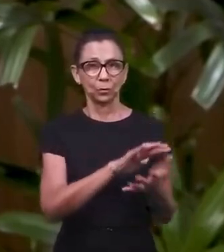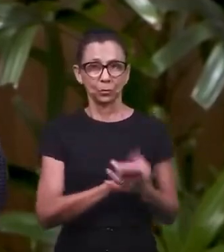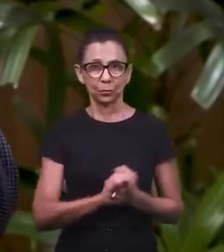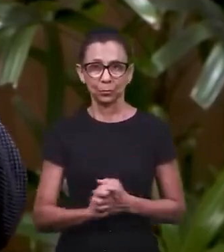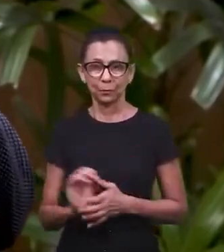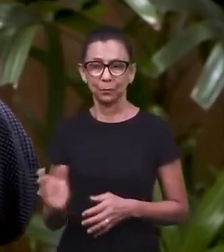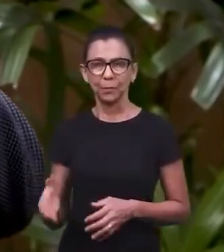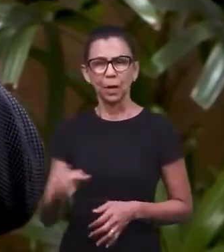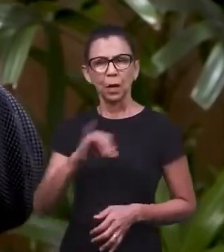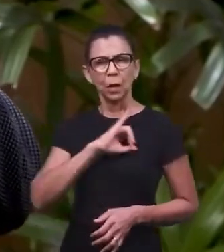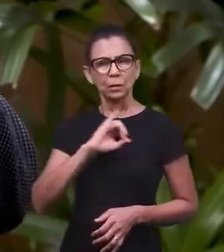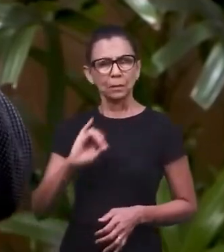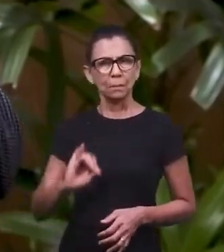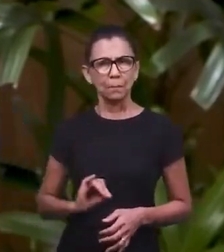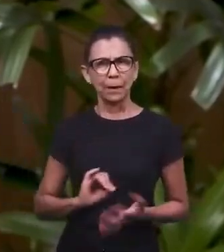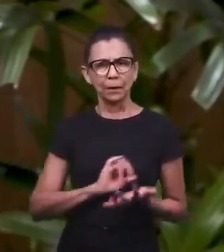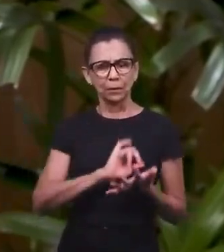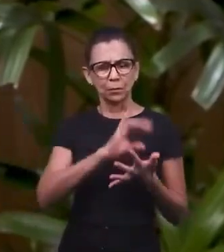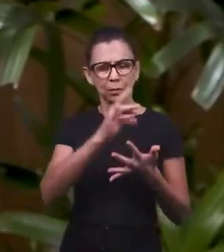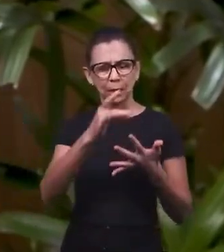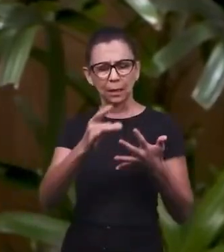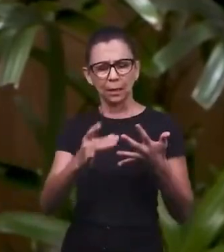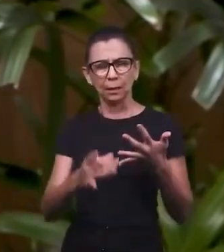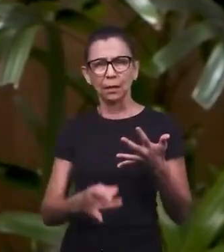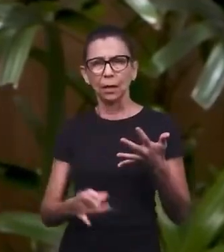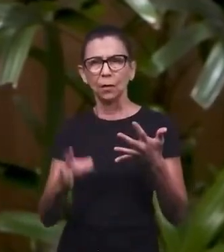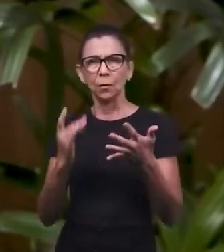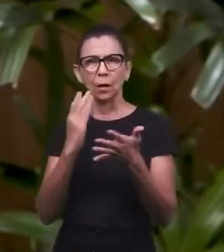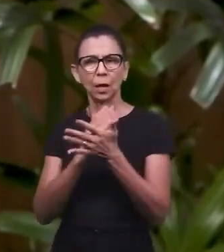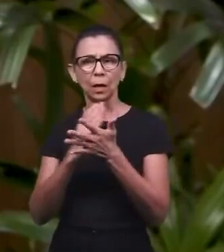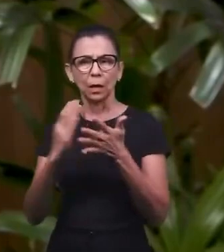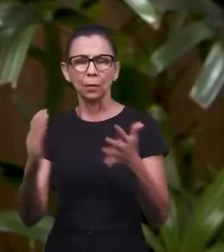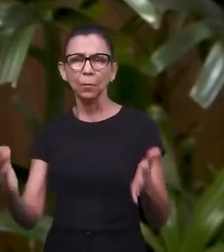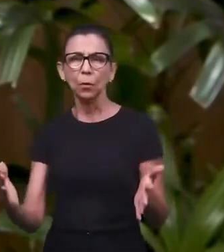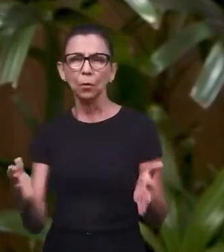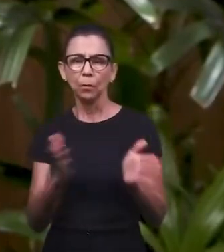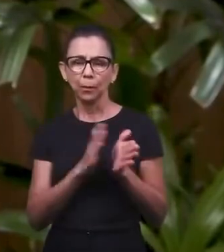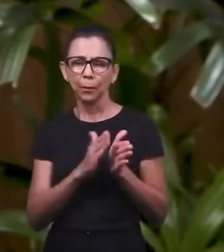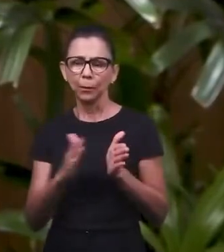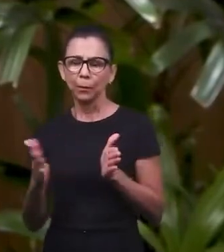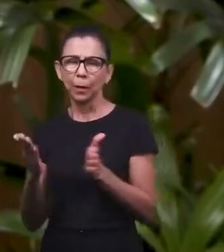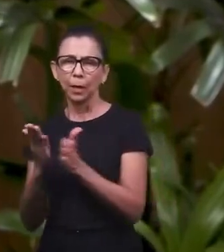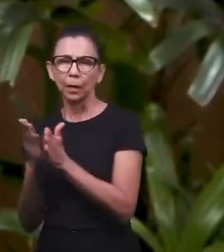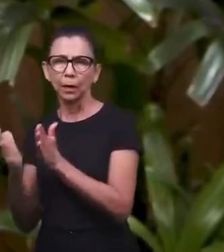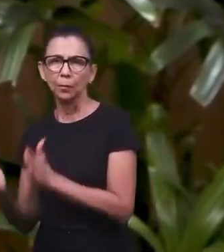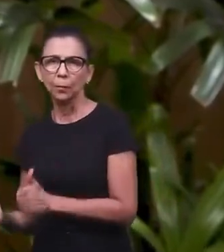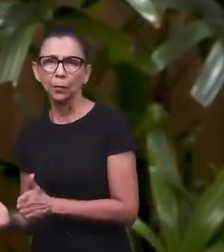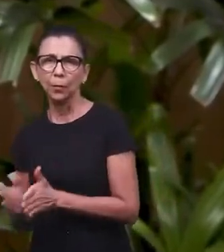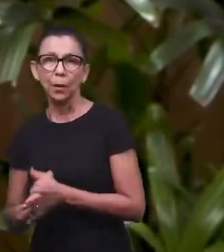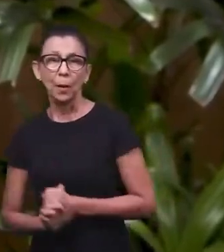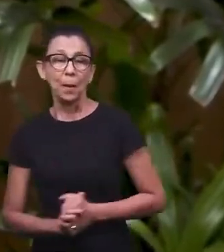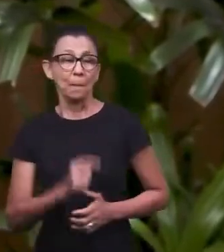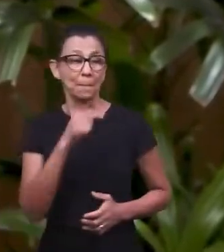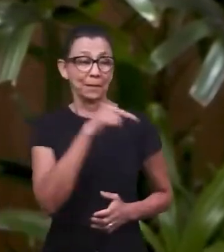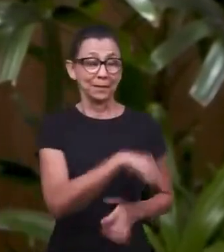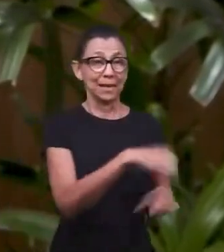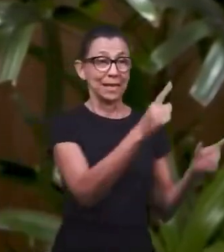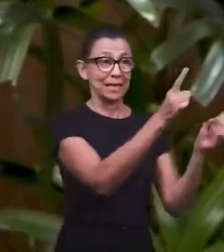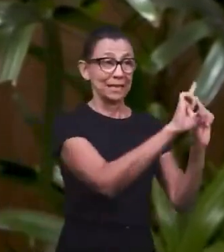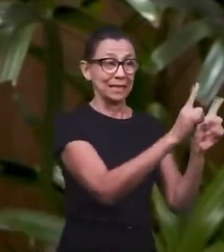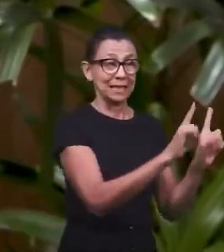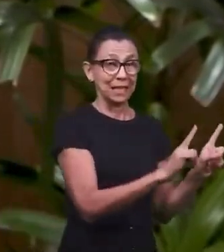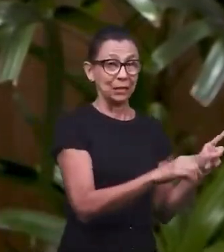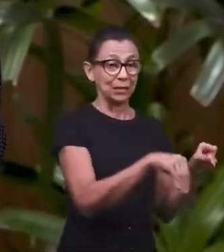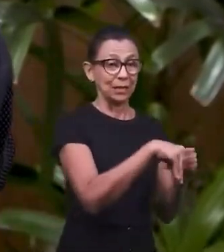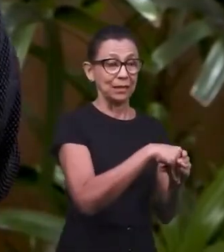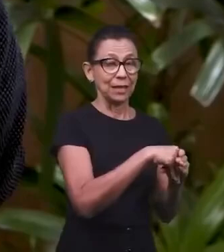o deus desse século é o Deus de cada século porque ele se apresenta o o